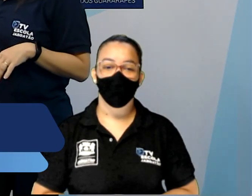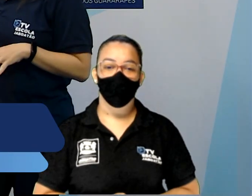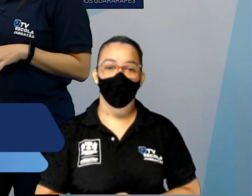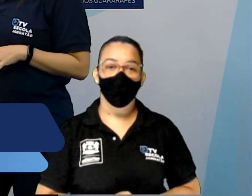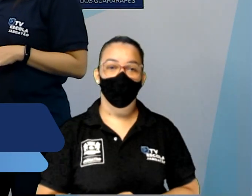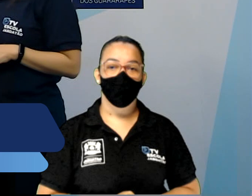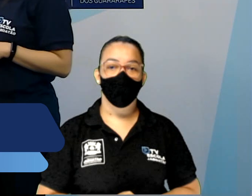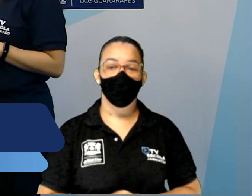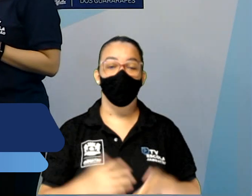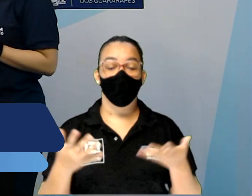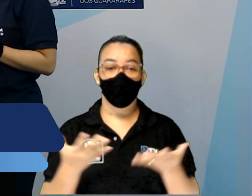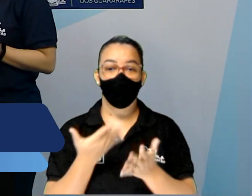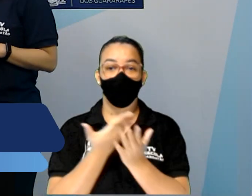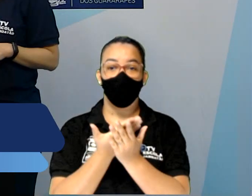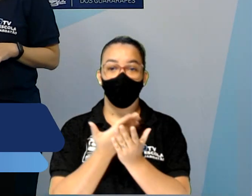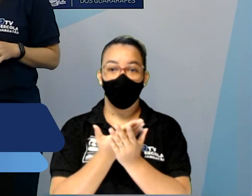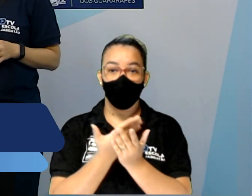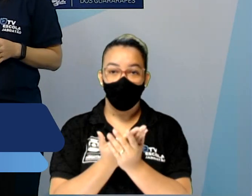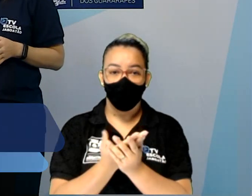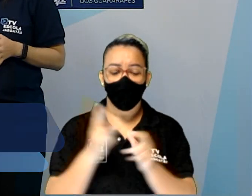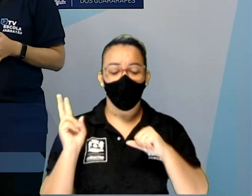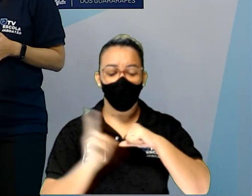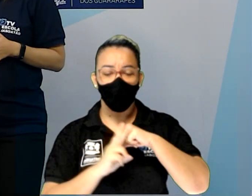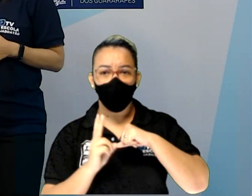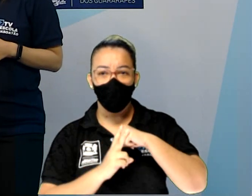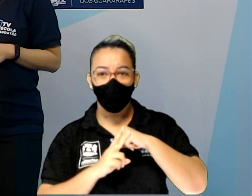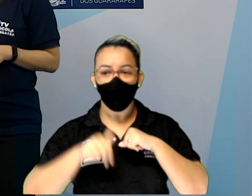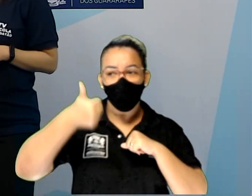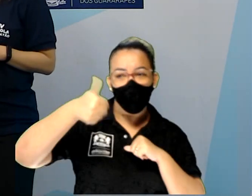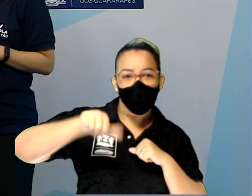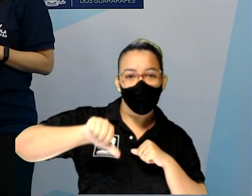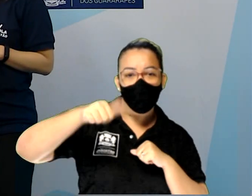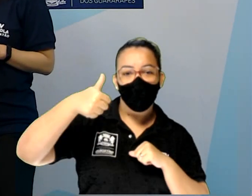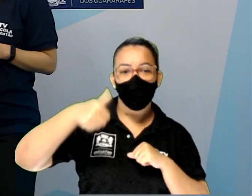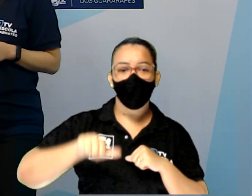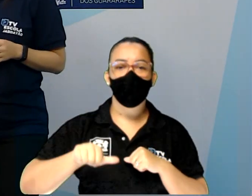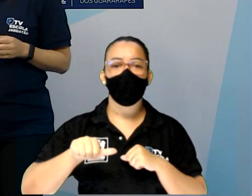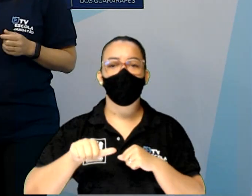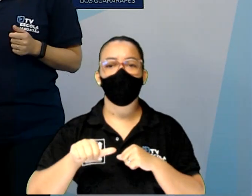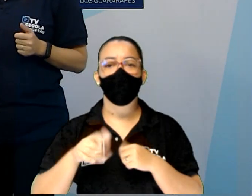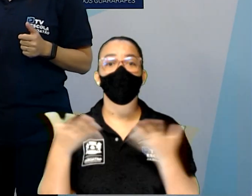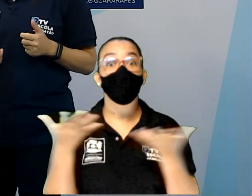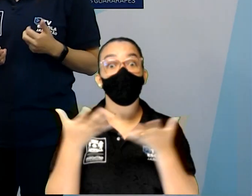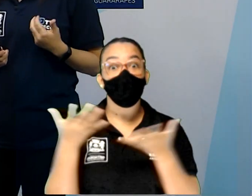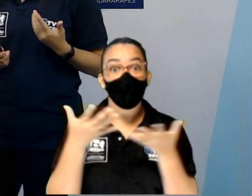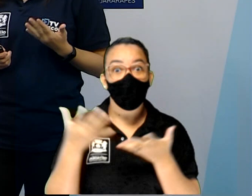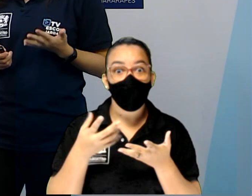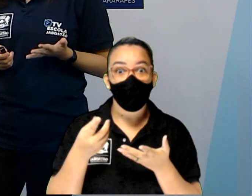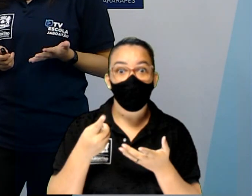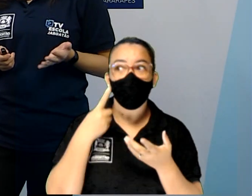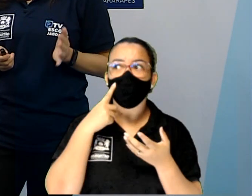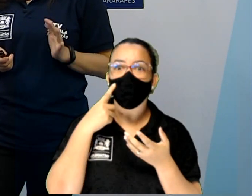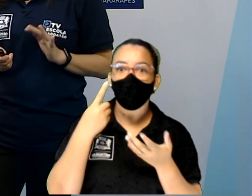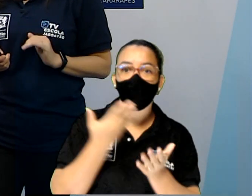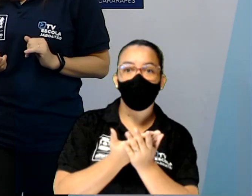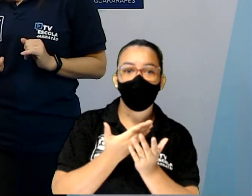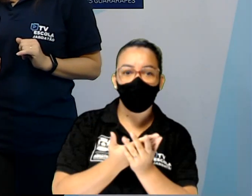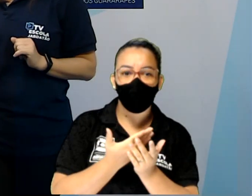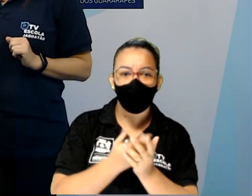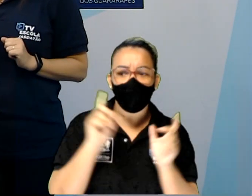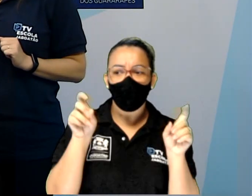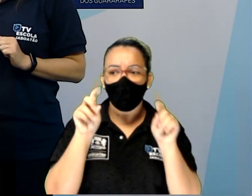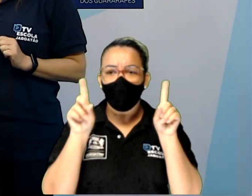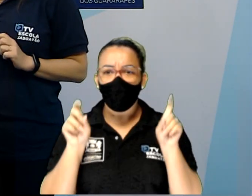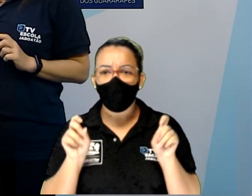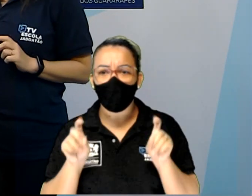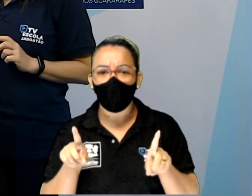A gente está estudando os verbos regulares, certo? E a gente vai ver hoje a forma interrogativa e como